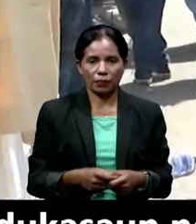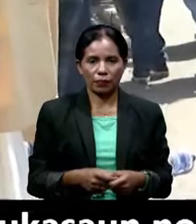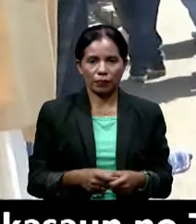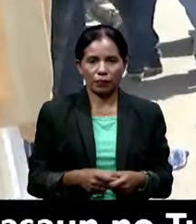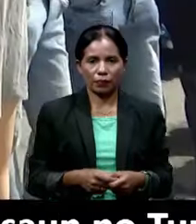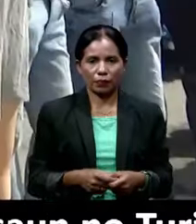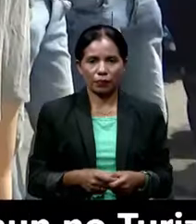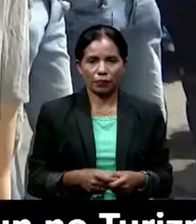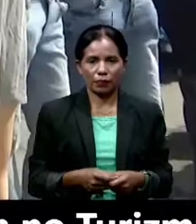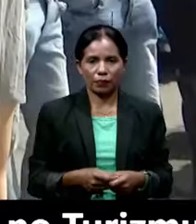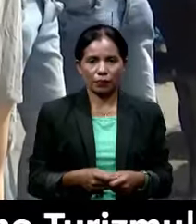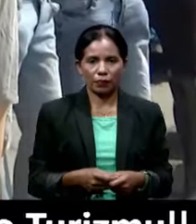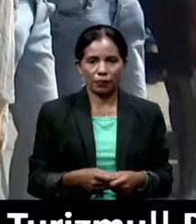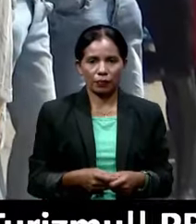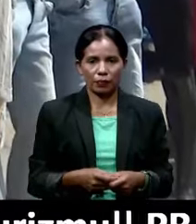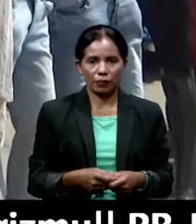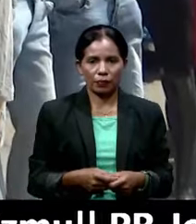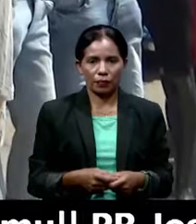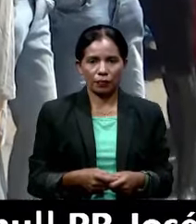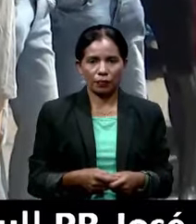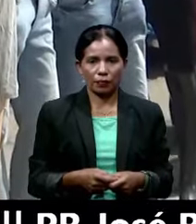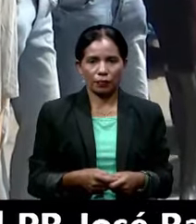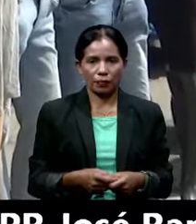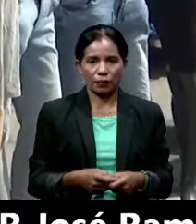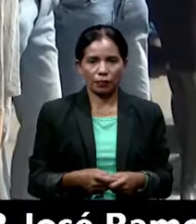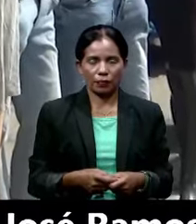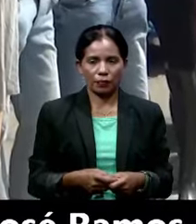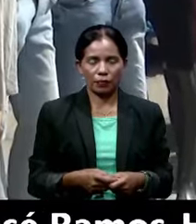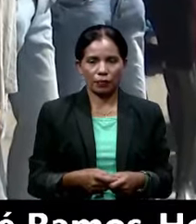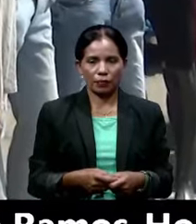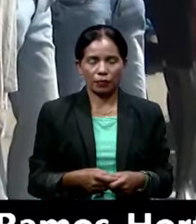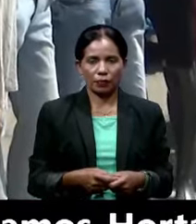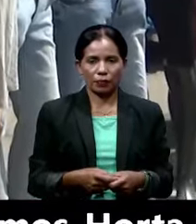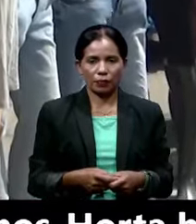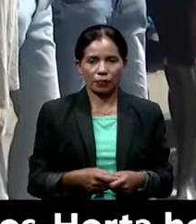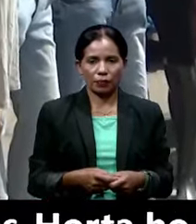Pite, Bidau Sengol, Bidau Santana no terminal Becora. Abraão Moral, GMN.